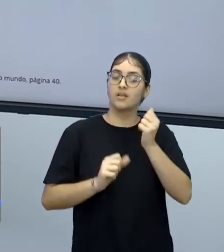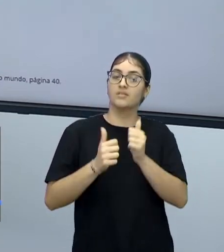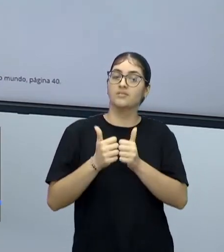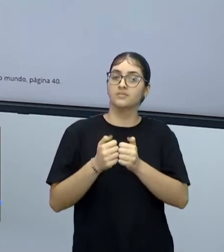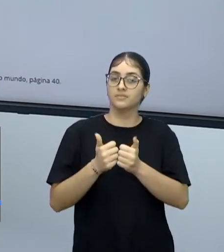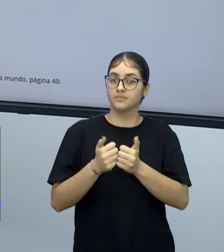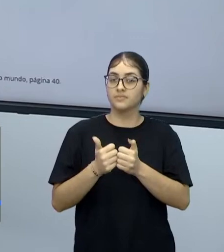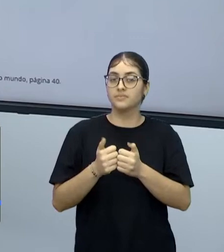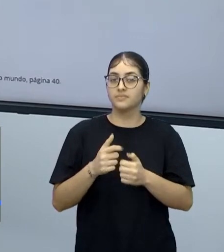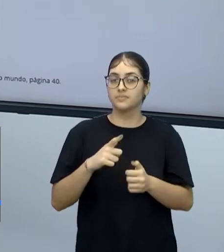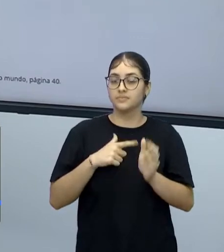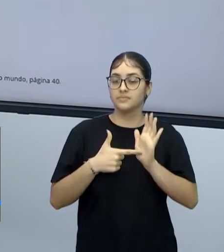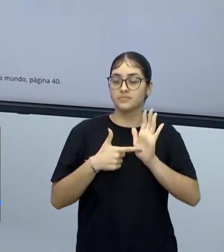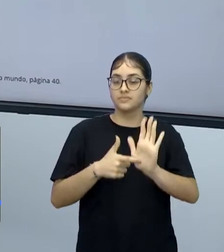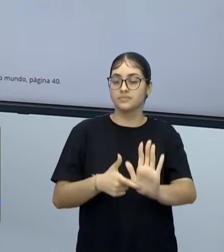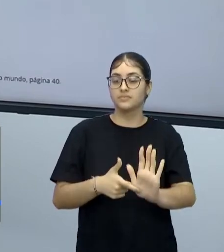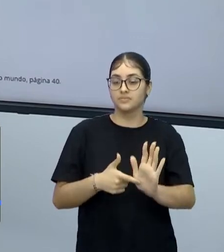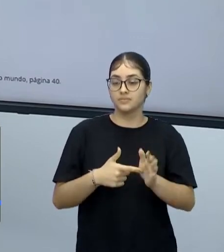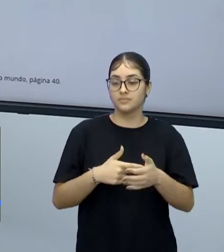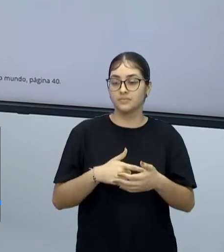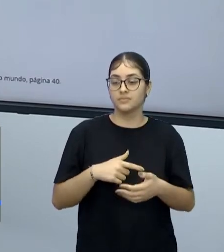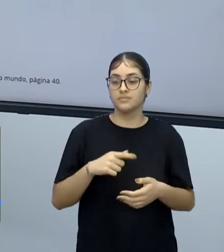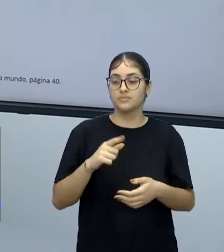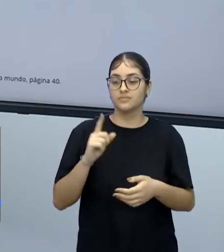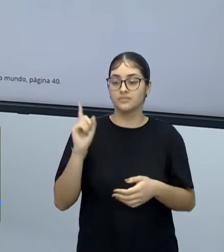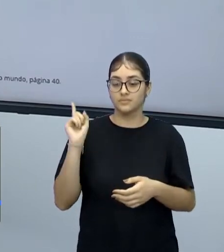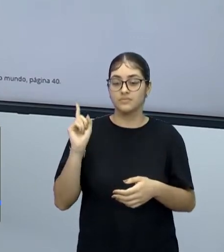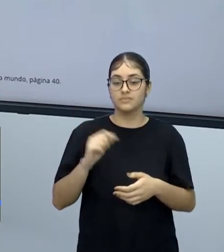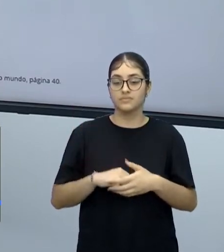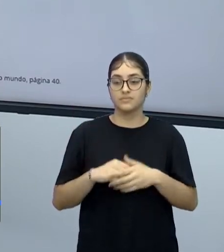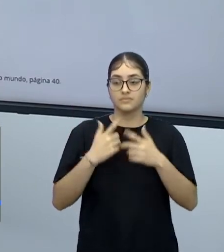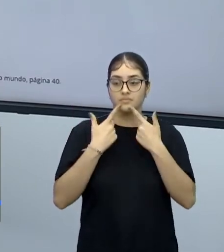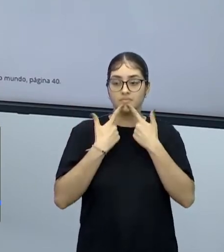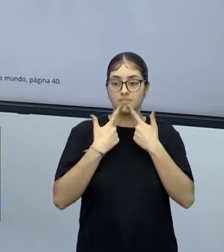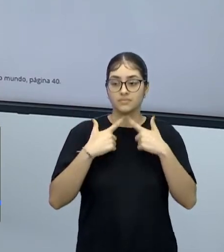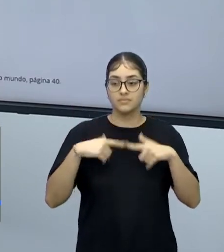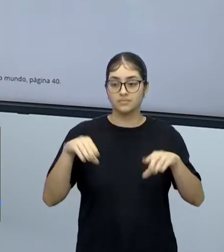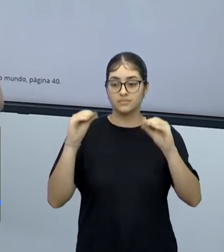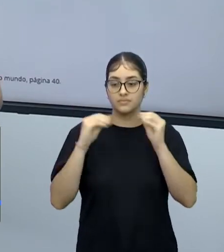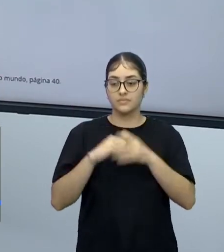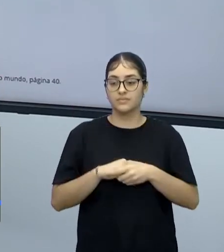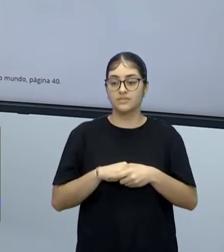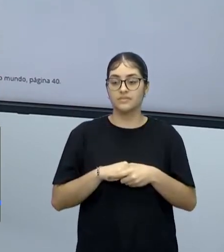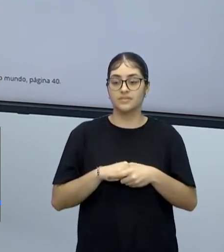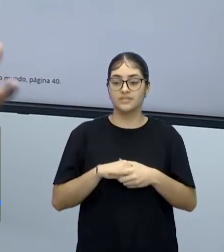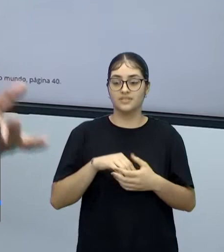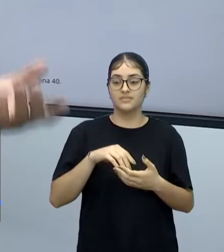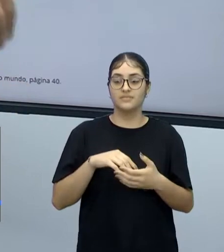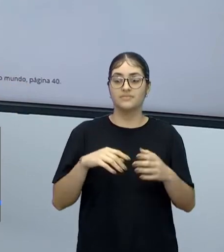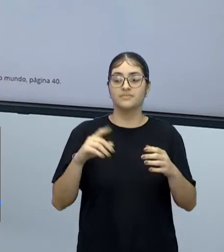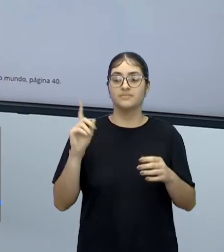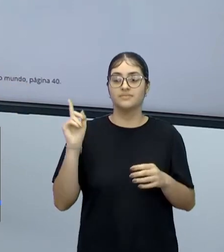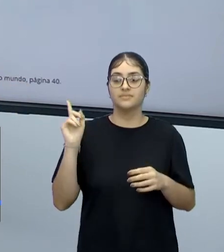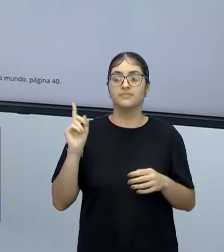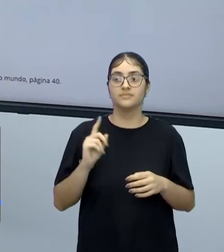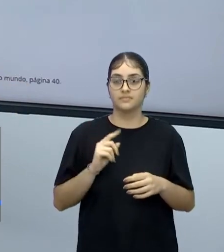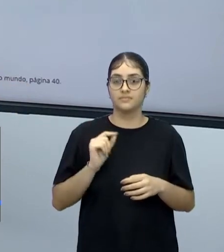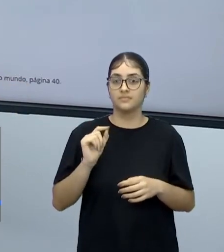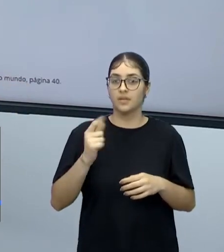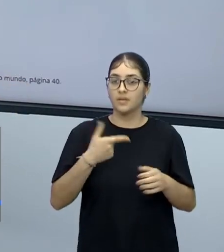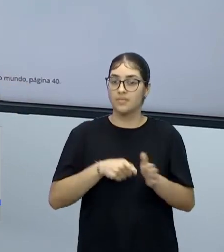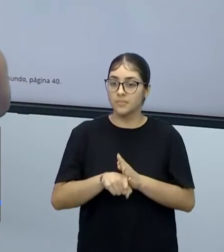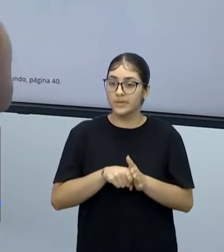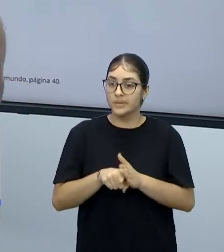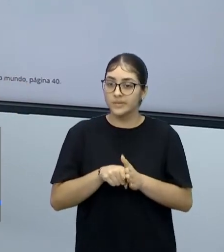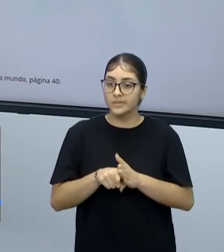ele mostrou pra gente, falou bastante sobre essa linguagem, que existe esse tipo de linguagem. Então, é uma linguagem bacana para ser